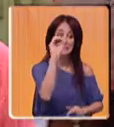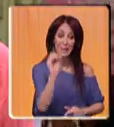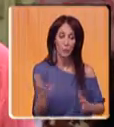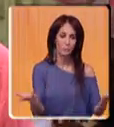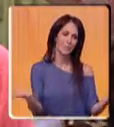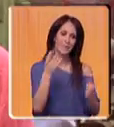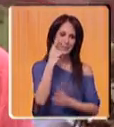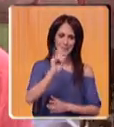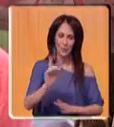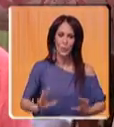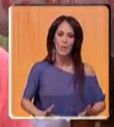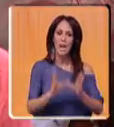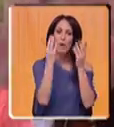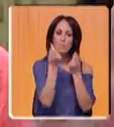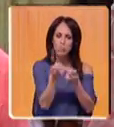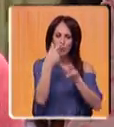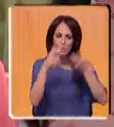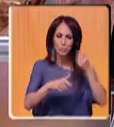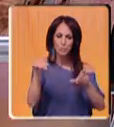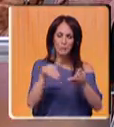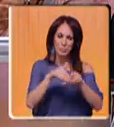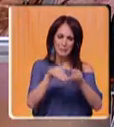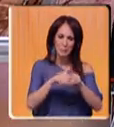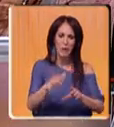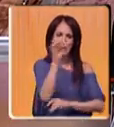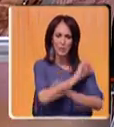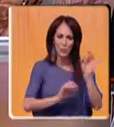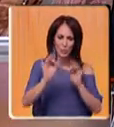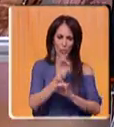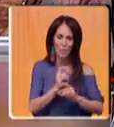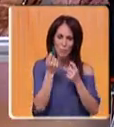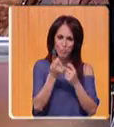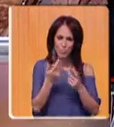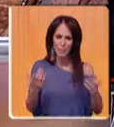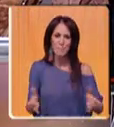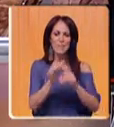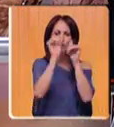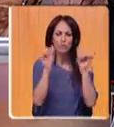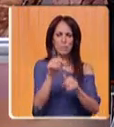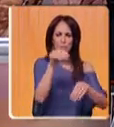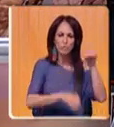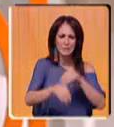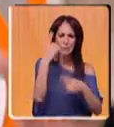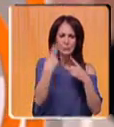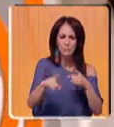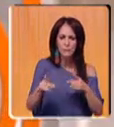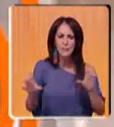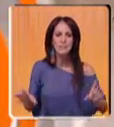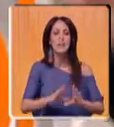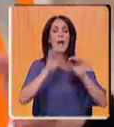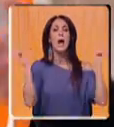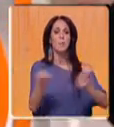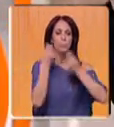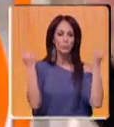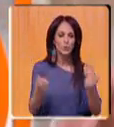Também atenção, que não eram tantos concorrentes assim, era só pois, a Europa sistema, que não a Europa e o sistema do Leste. Era e o sistema de votação é diferente, era... a divulgação